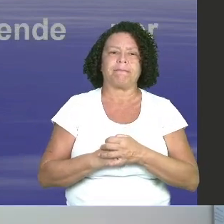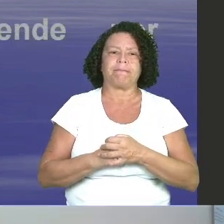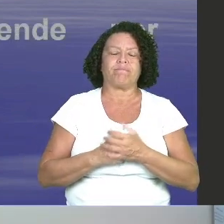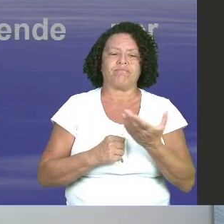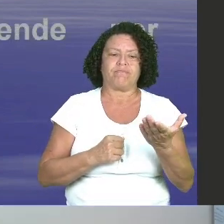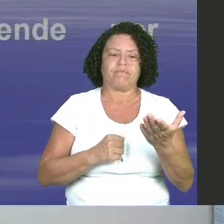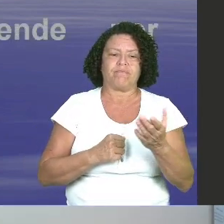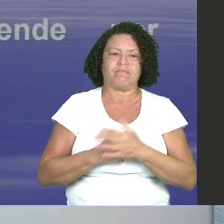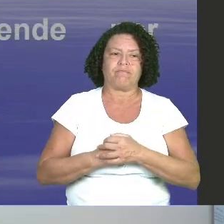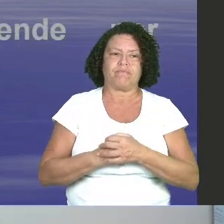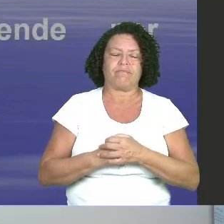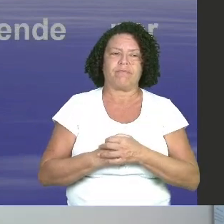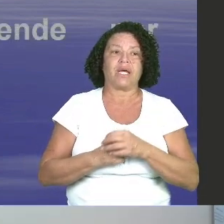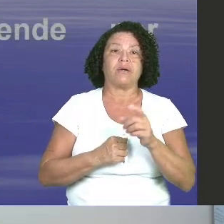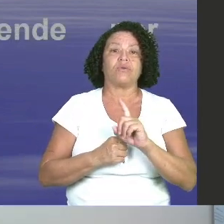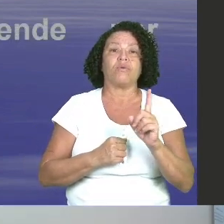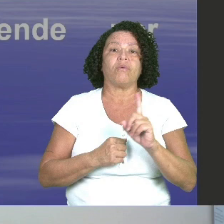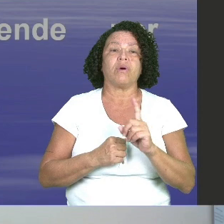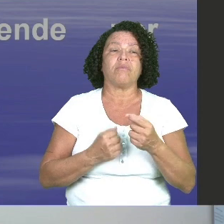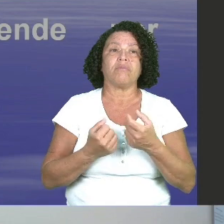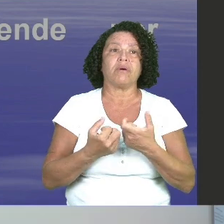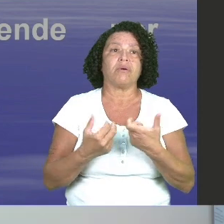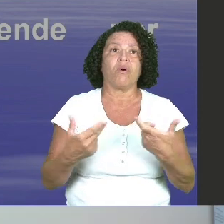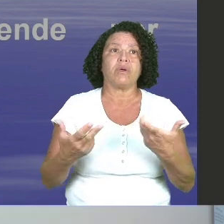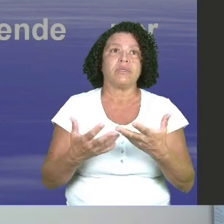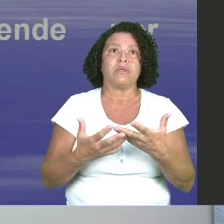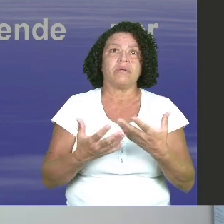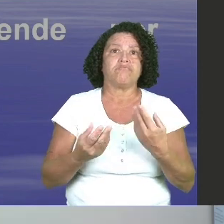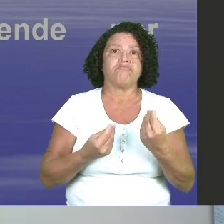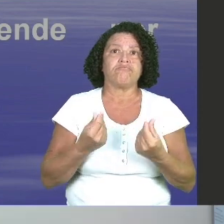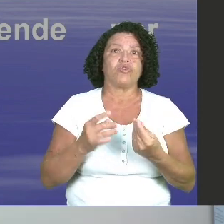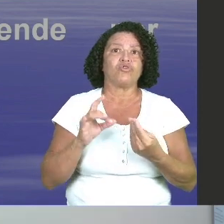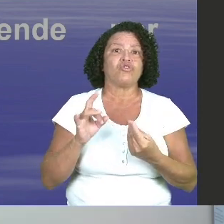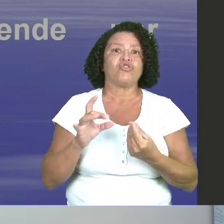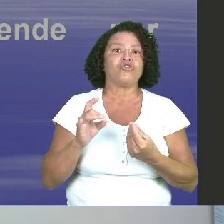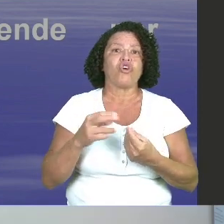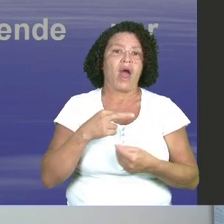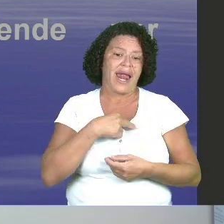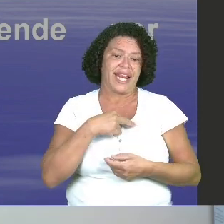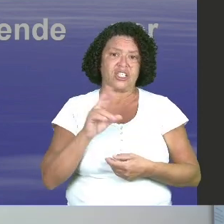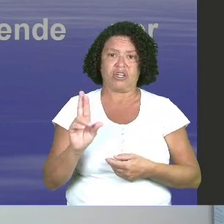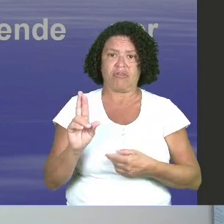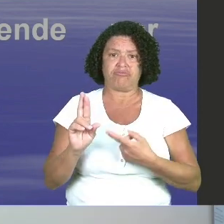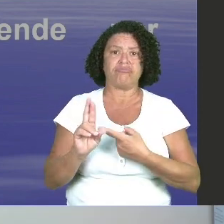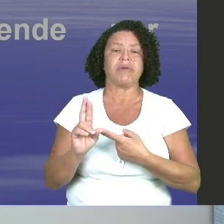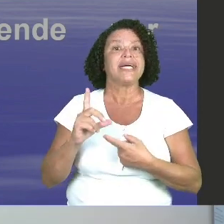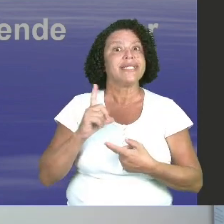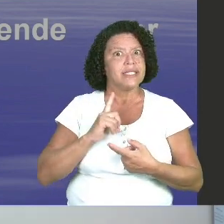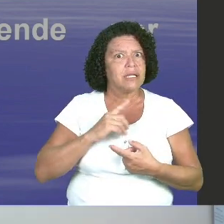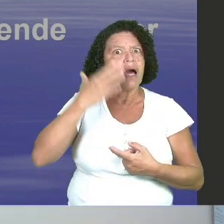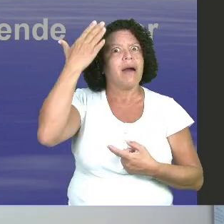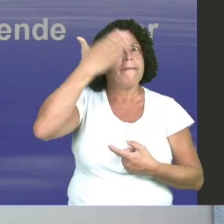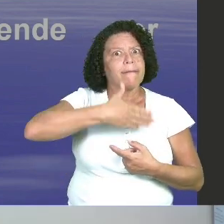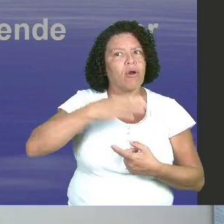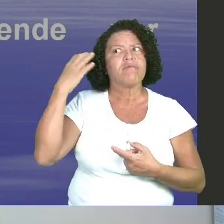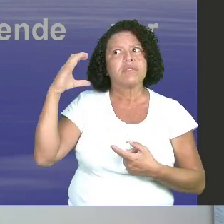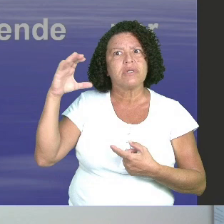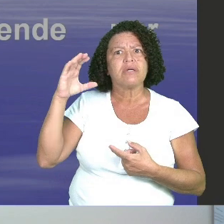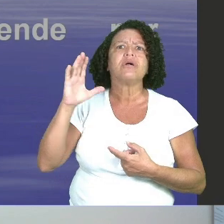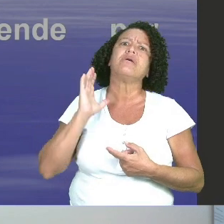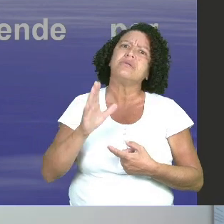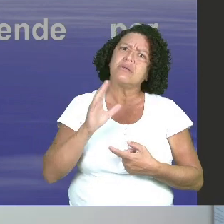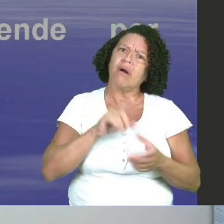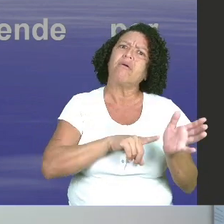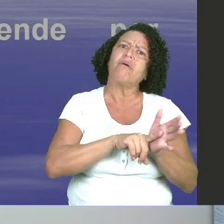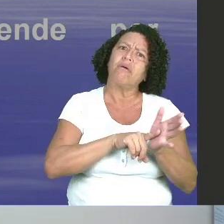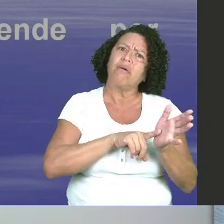Então, não é algo que apenas religioso. Já existem comprovações científicas, como foi o que a